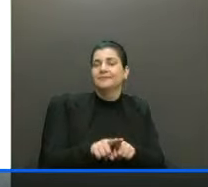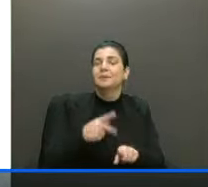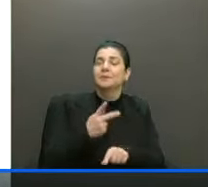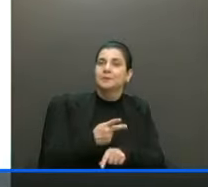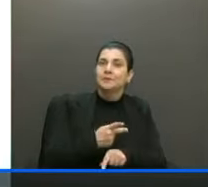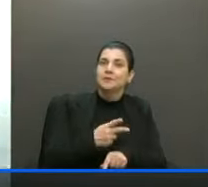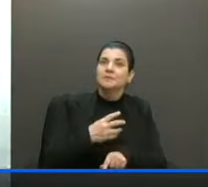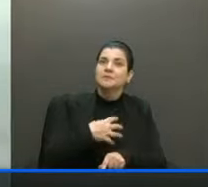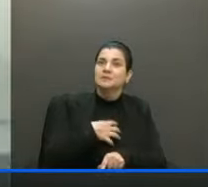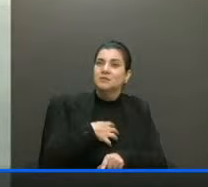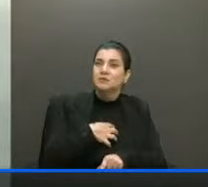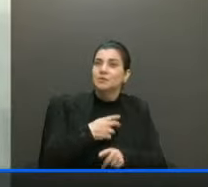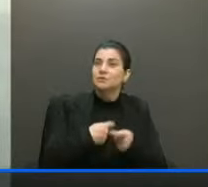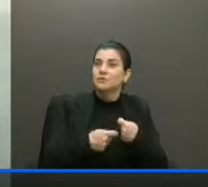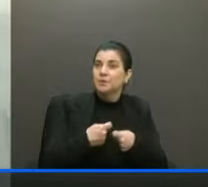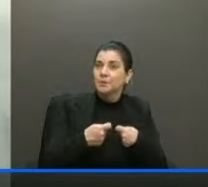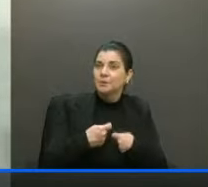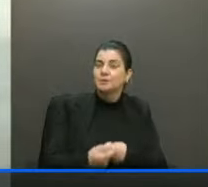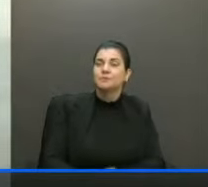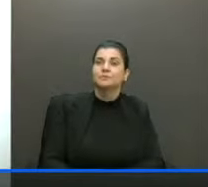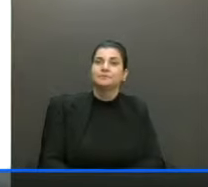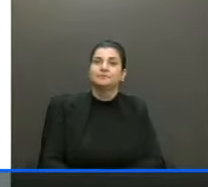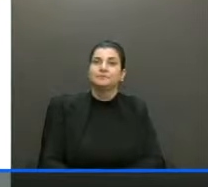forma de recurso.